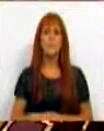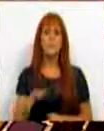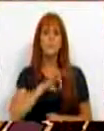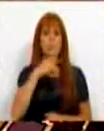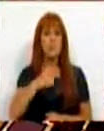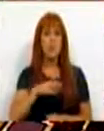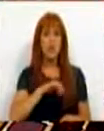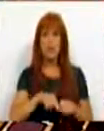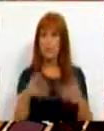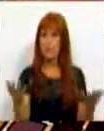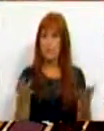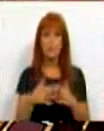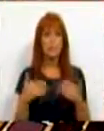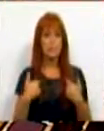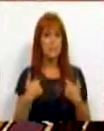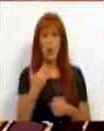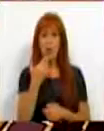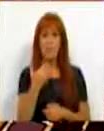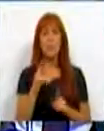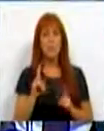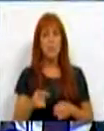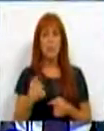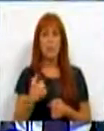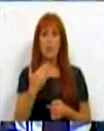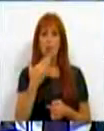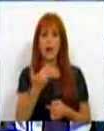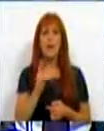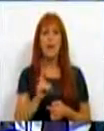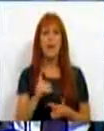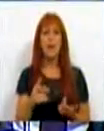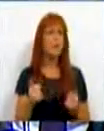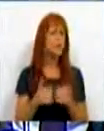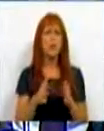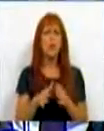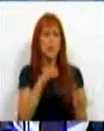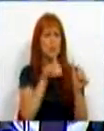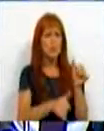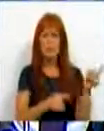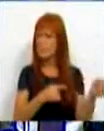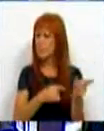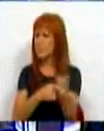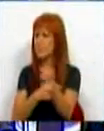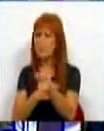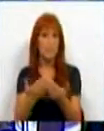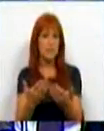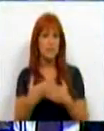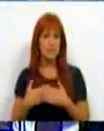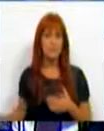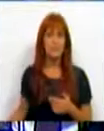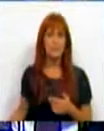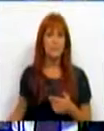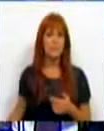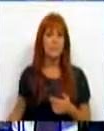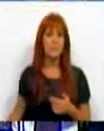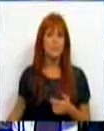Senhor Presidente, Srs. Deputados, eu começo por agradecer todos os comentários que foram feitos,